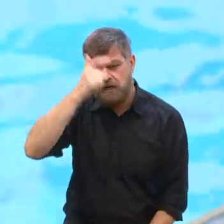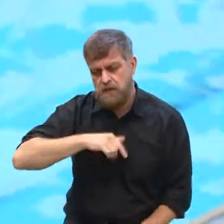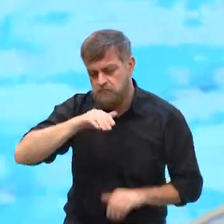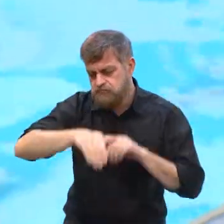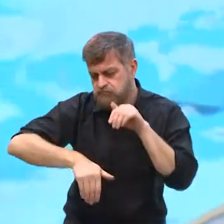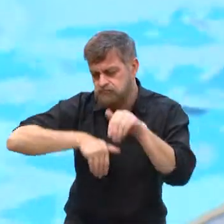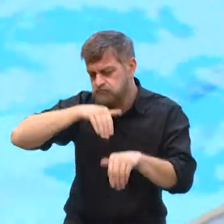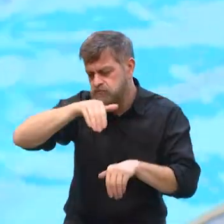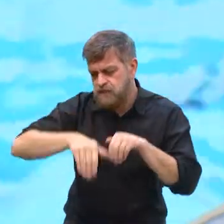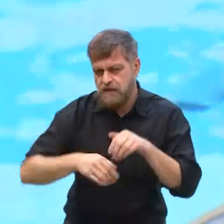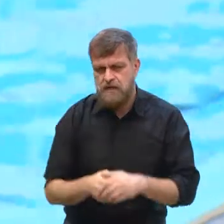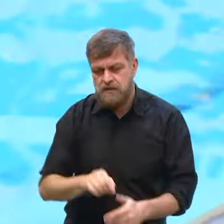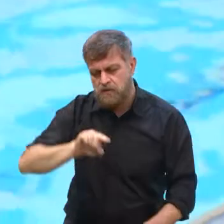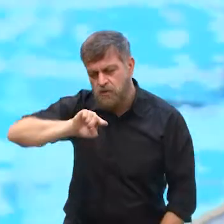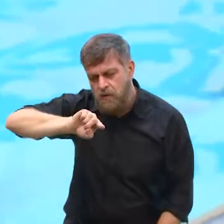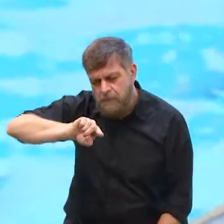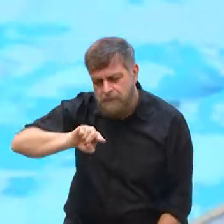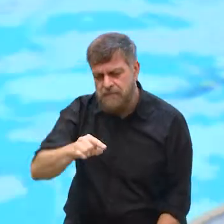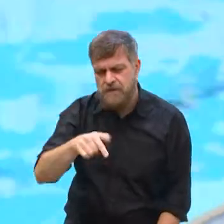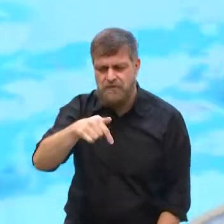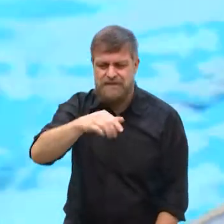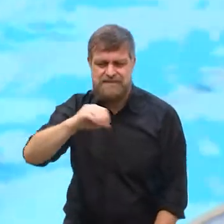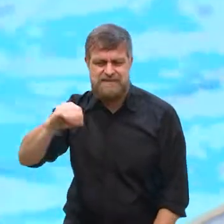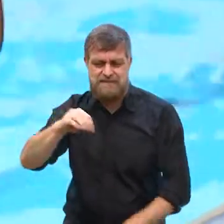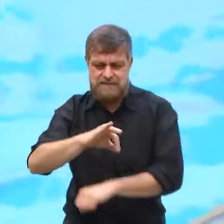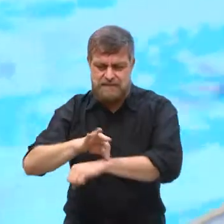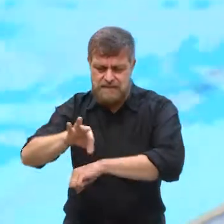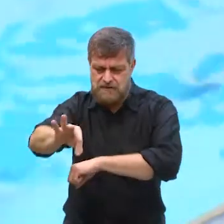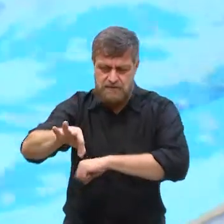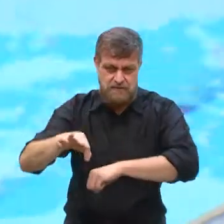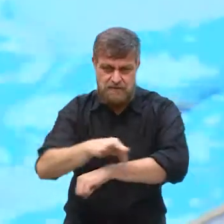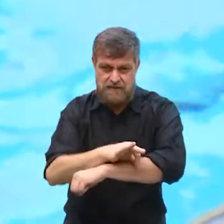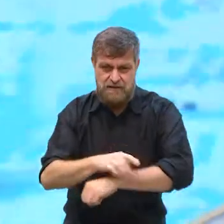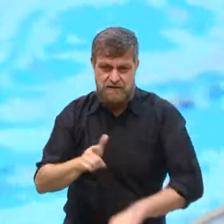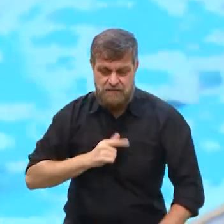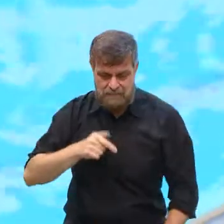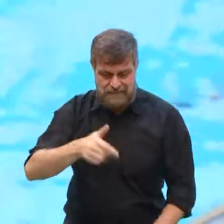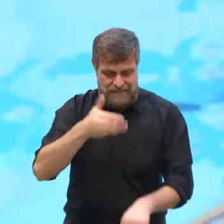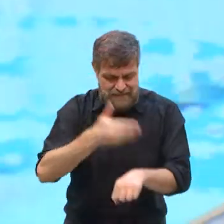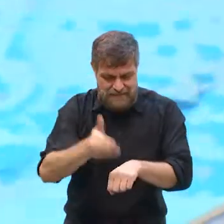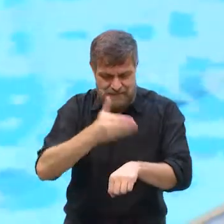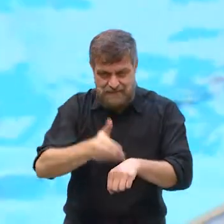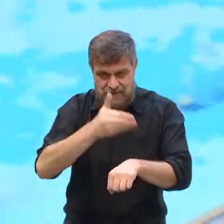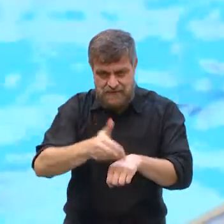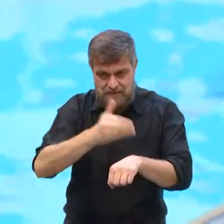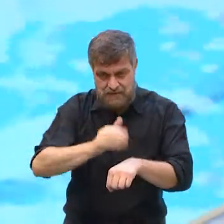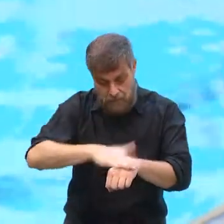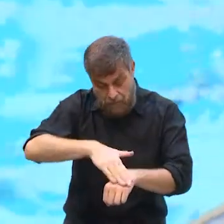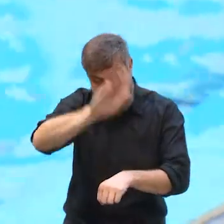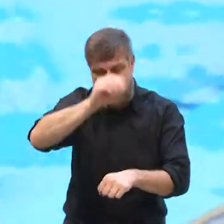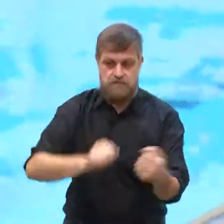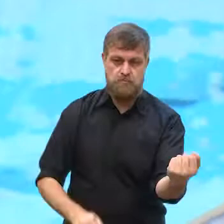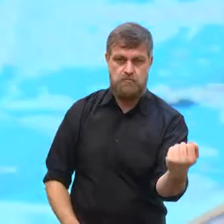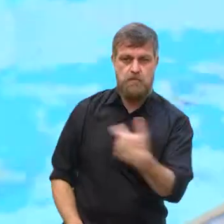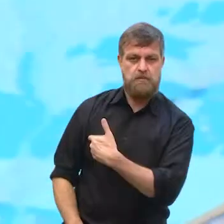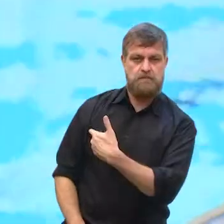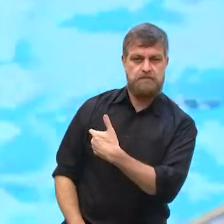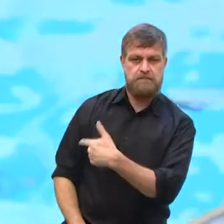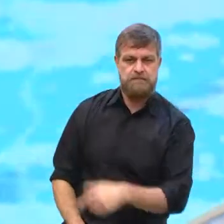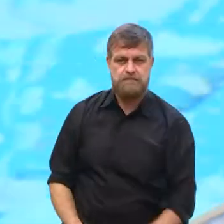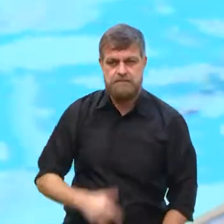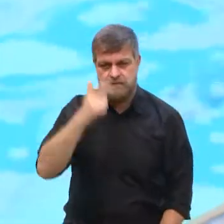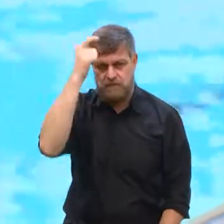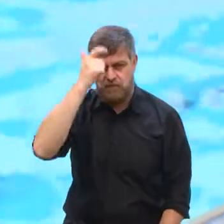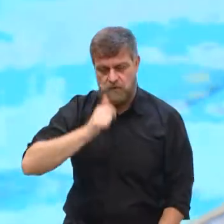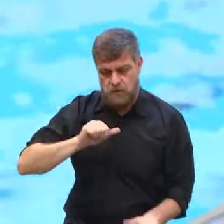nado 1.600, 1.700. Porém, a intensidade do treinamento de hoje é muito maior. Tá. Por isso que eu falei que eu